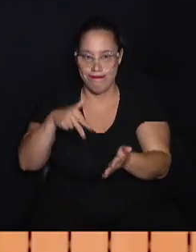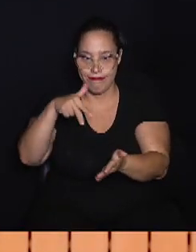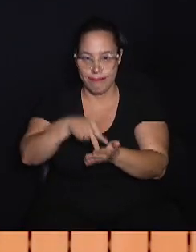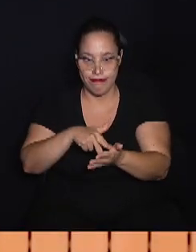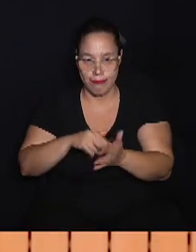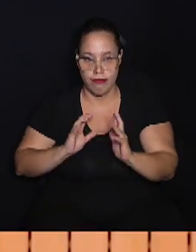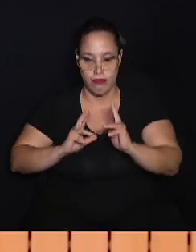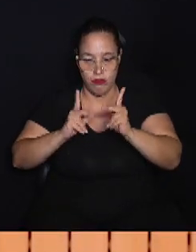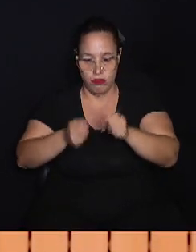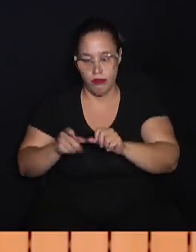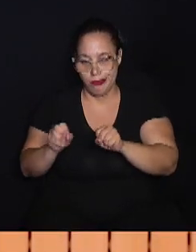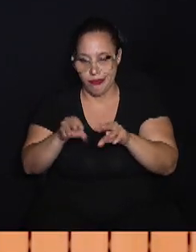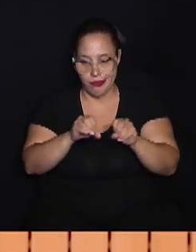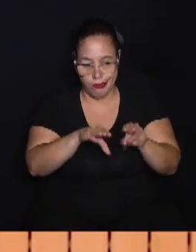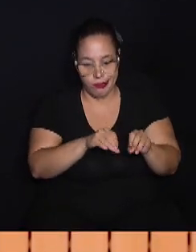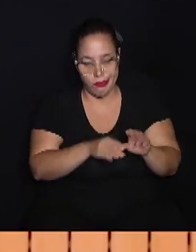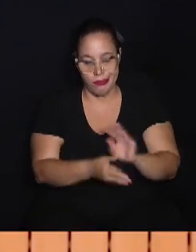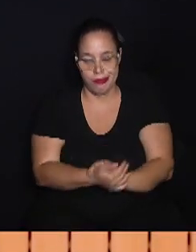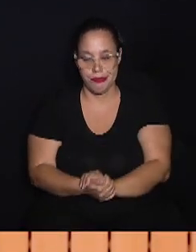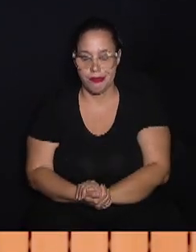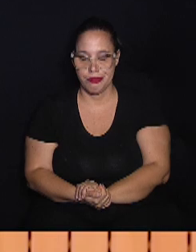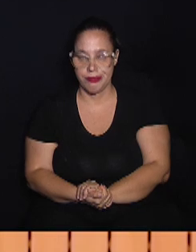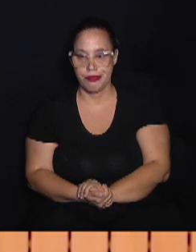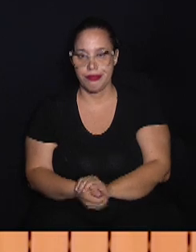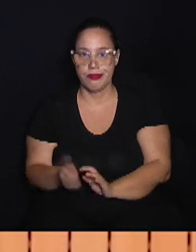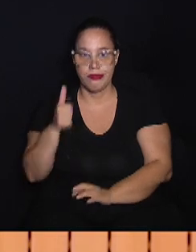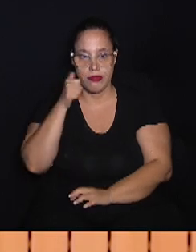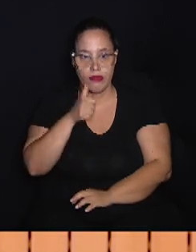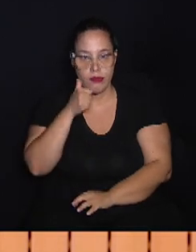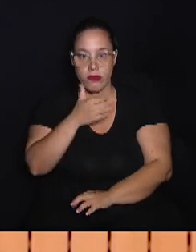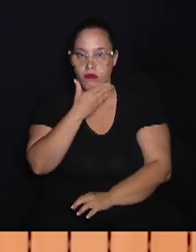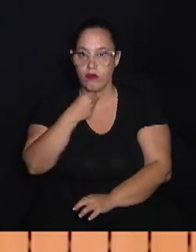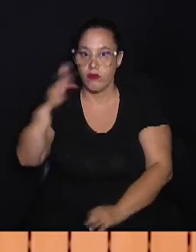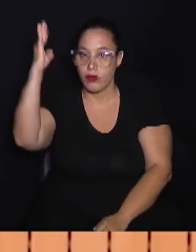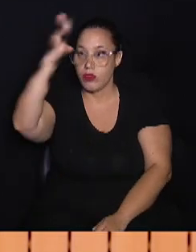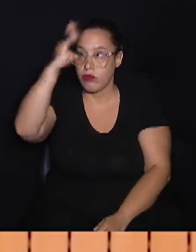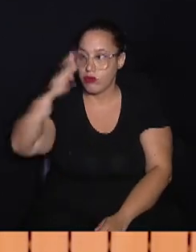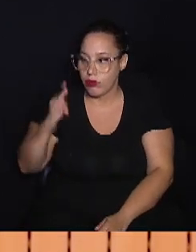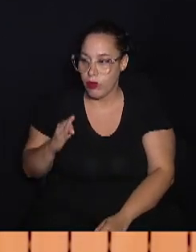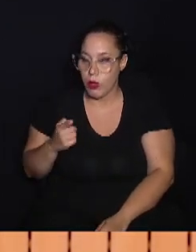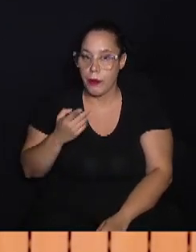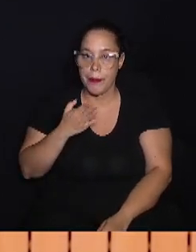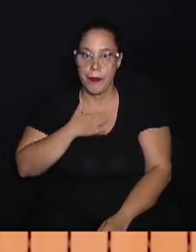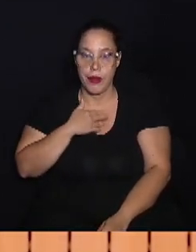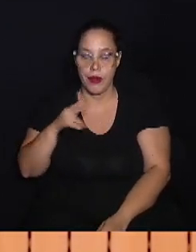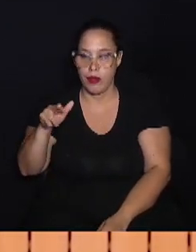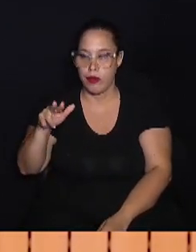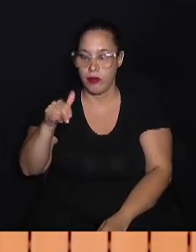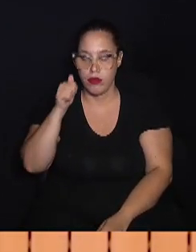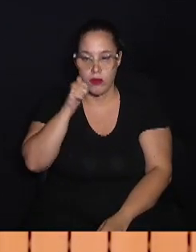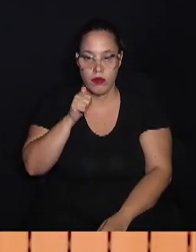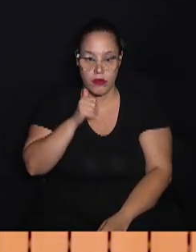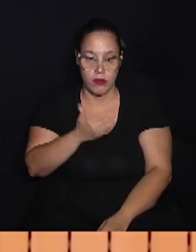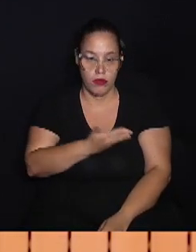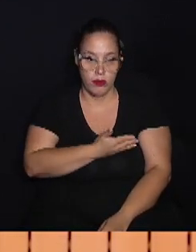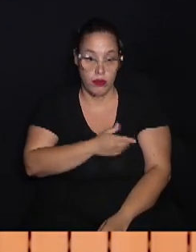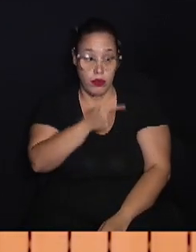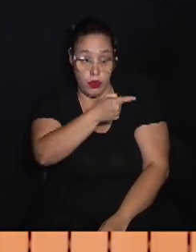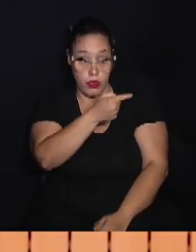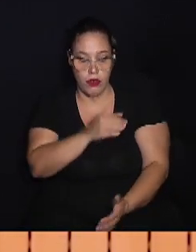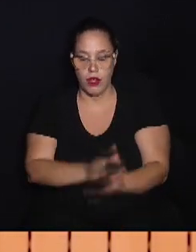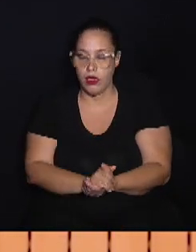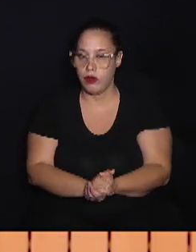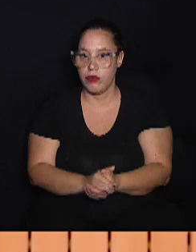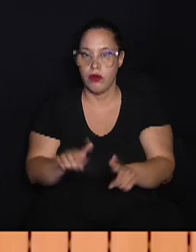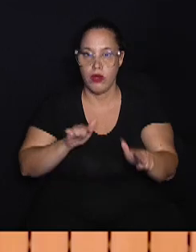a todas educadoras eh e educadores desse Brasil na figura da minha irmã também da minha companheira que tava ali que